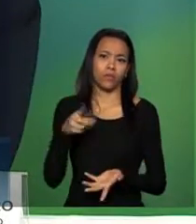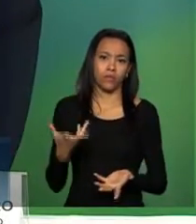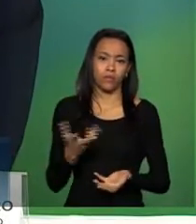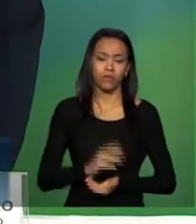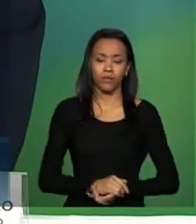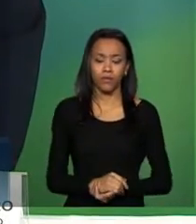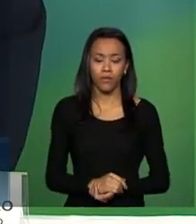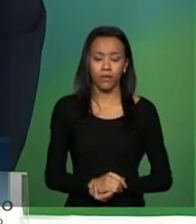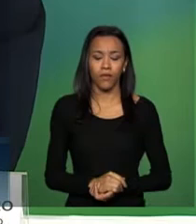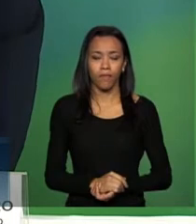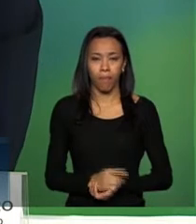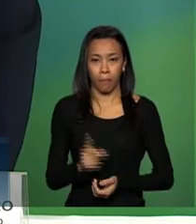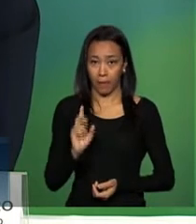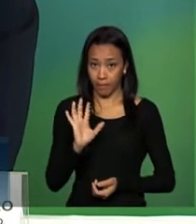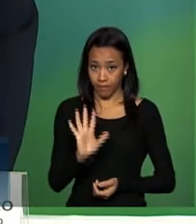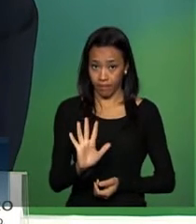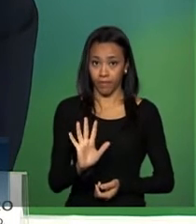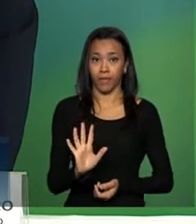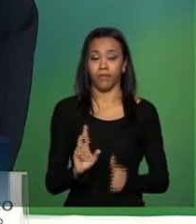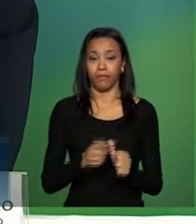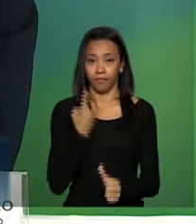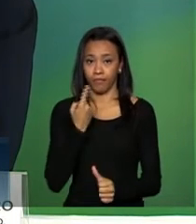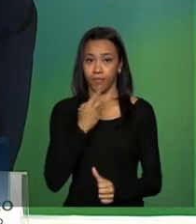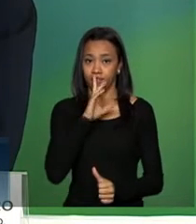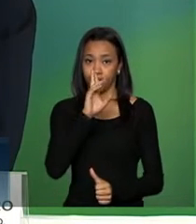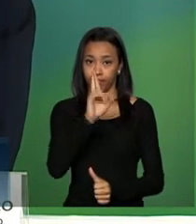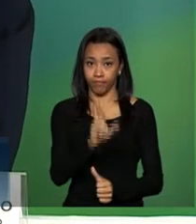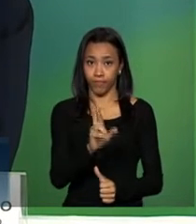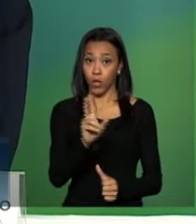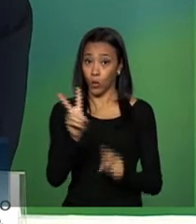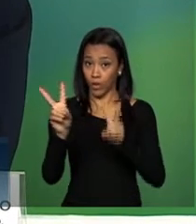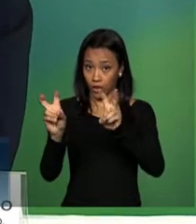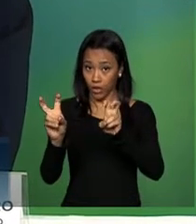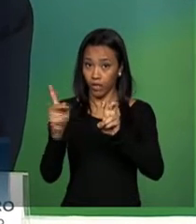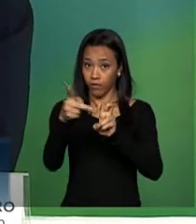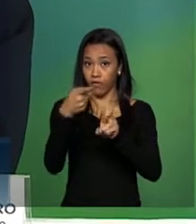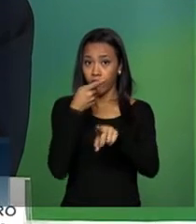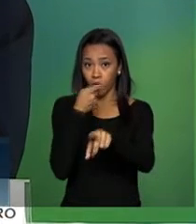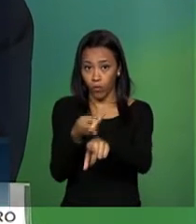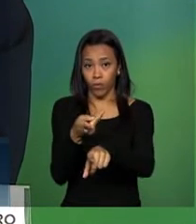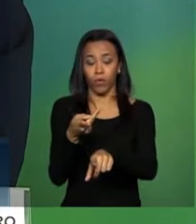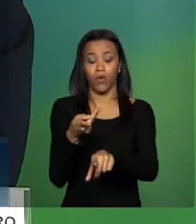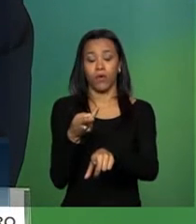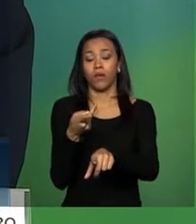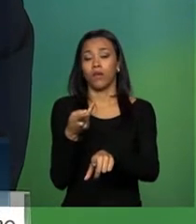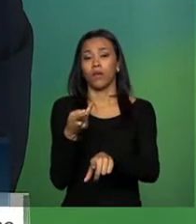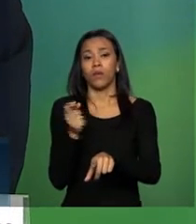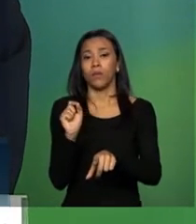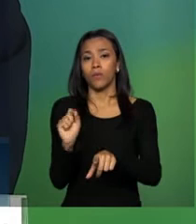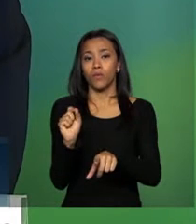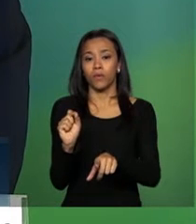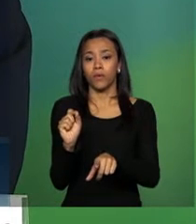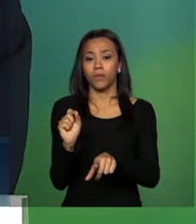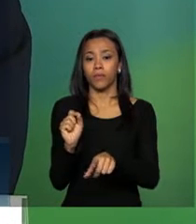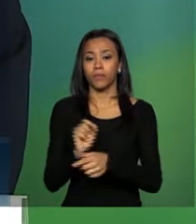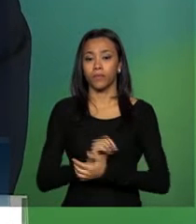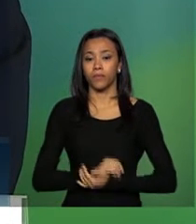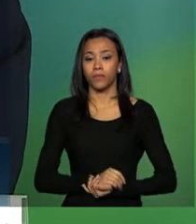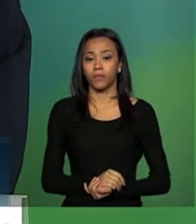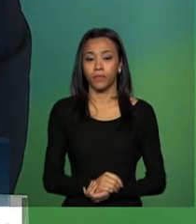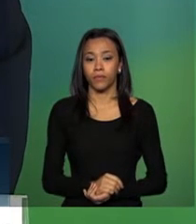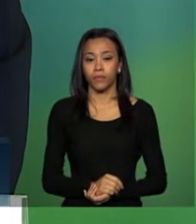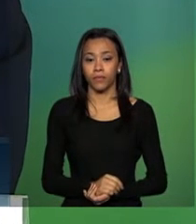bem, o primeiro ponto que você colocou foi o...